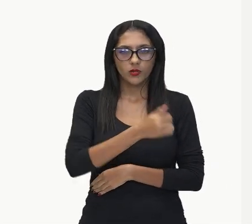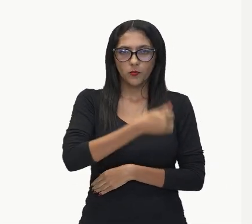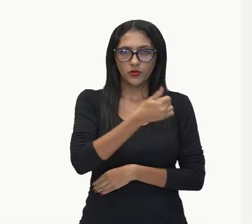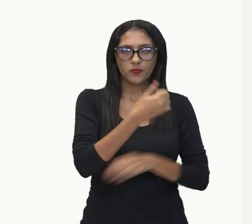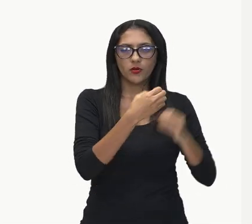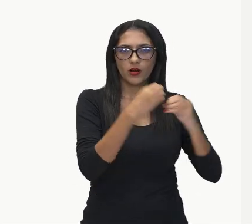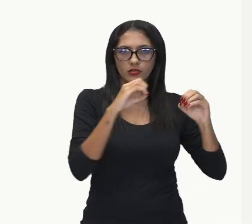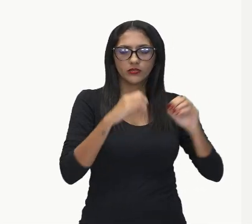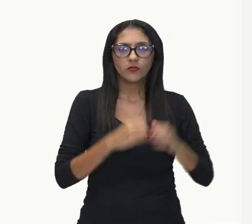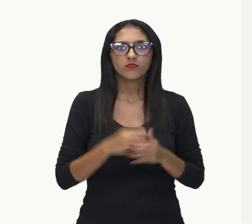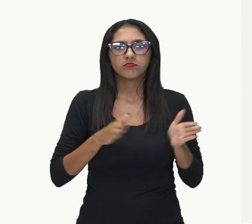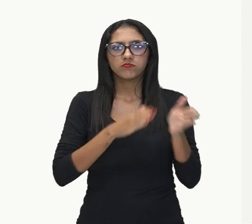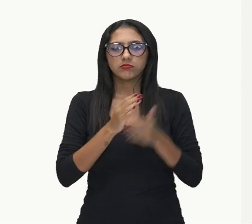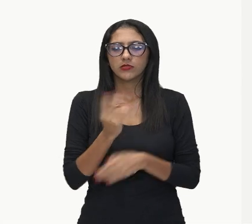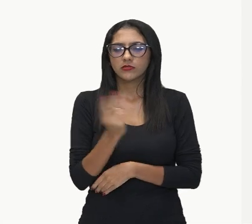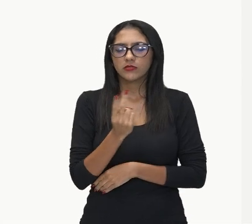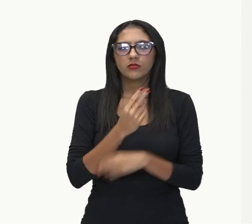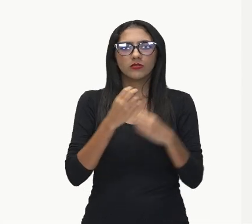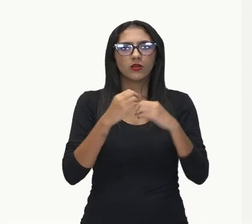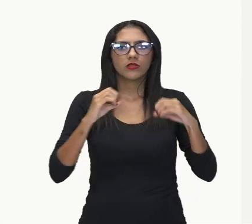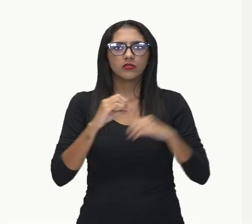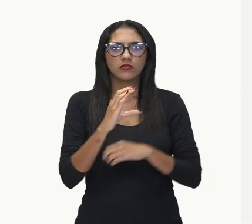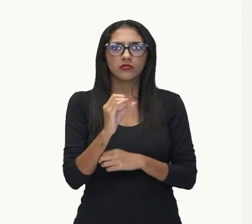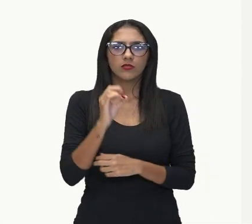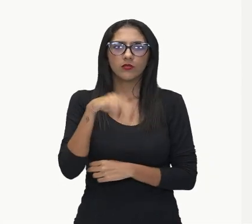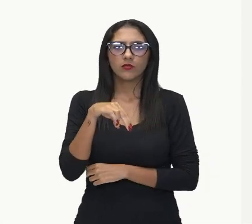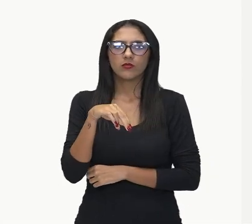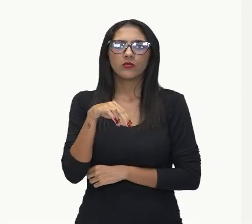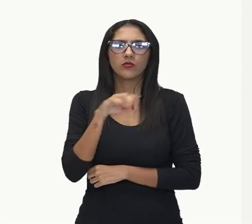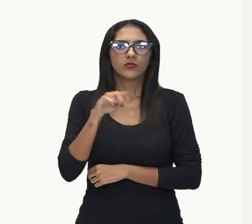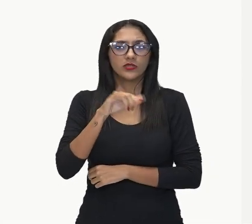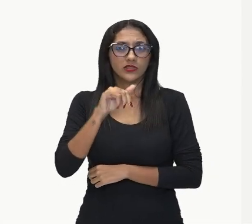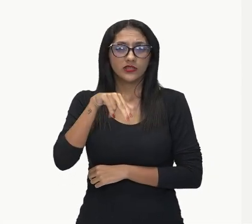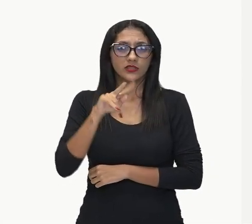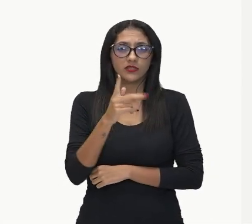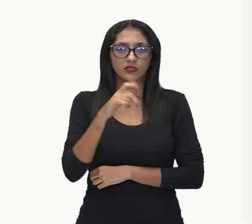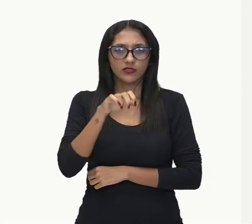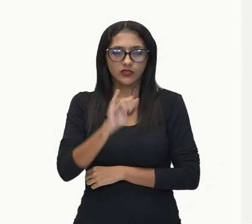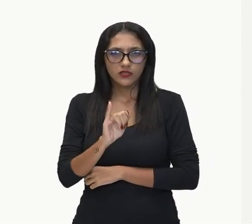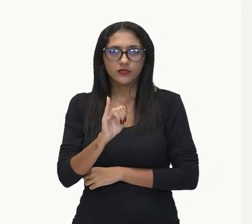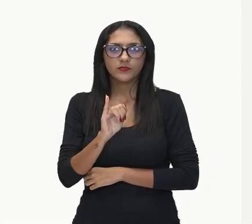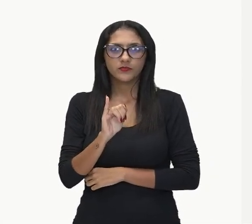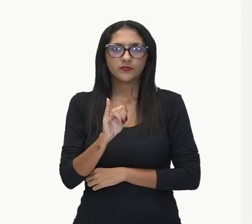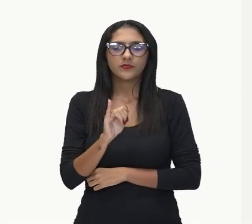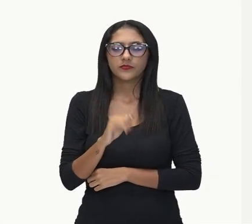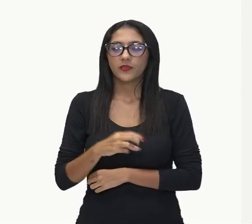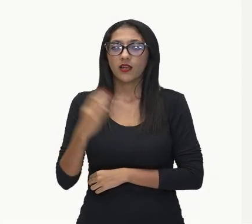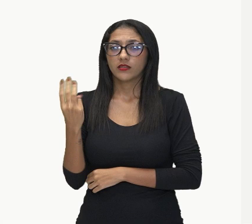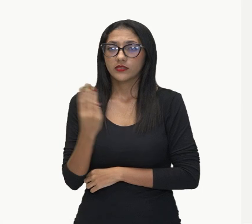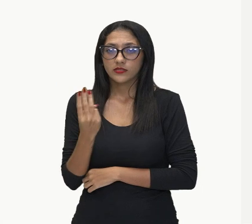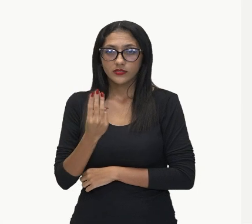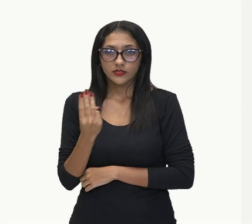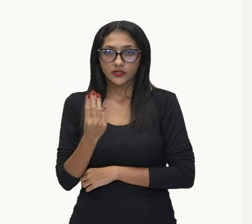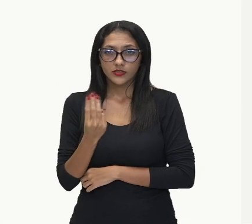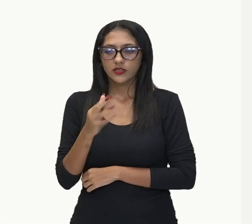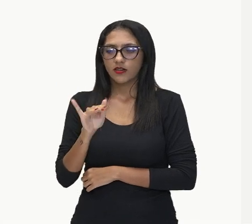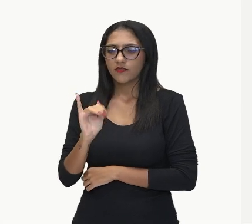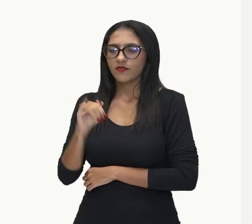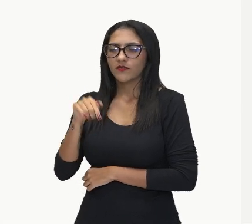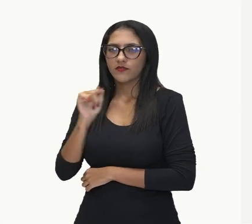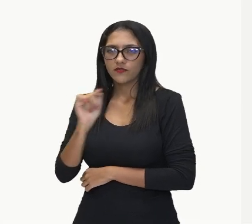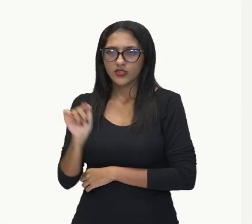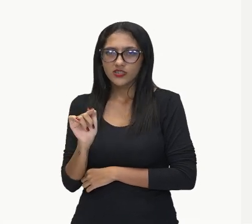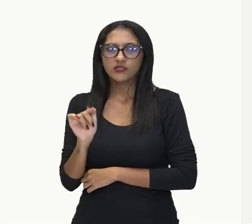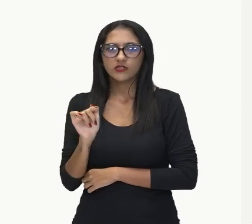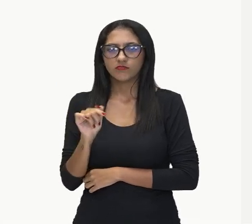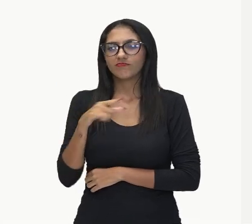A nossa segunda oração, cozinhei-a. E a terceira, fiz uma bela refeição.